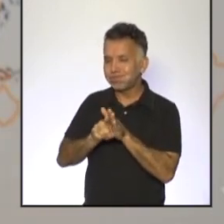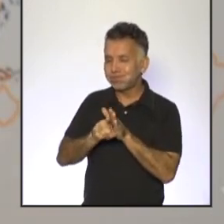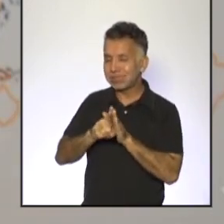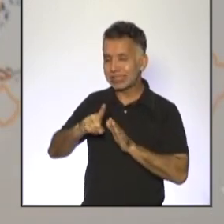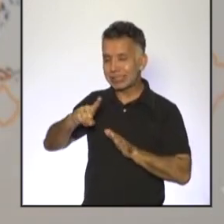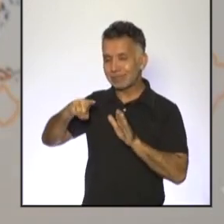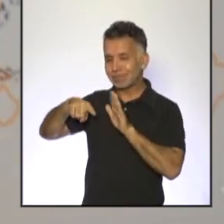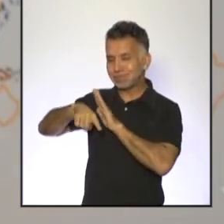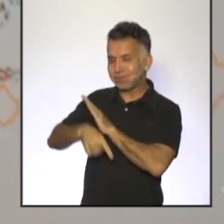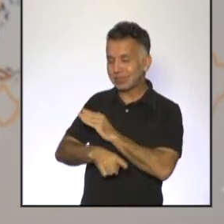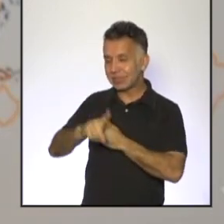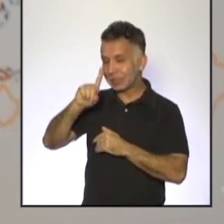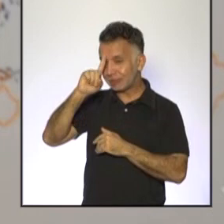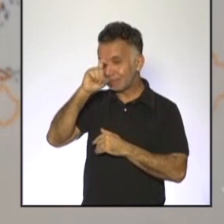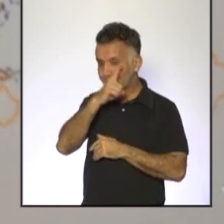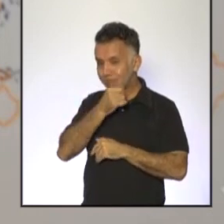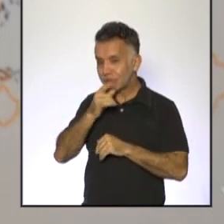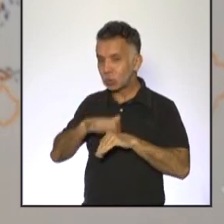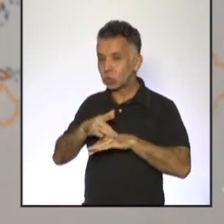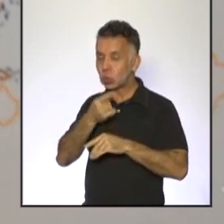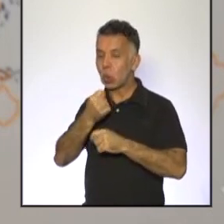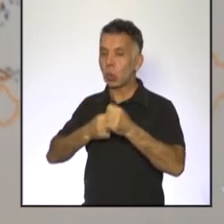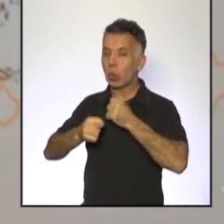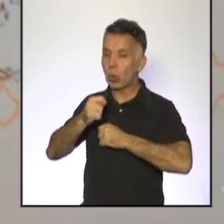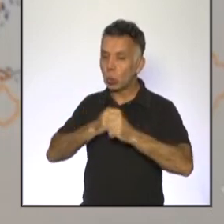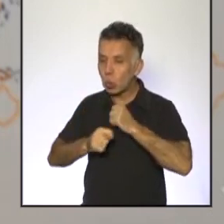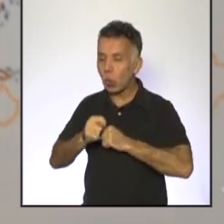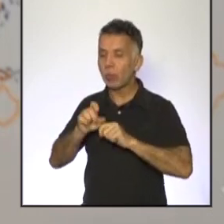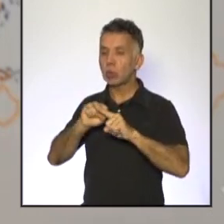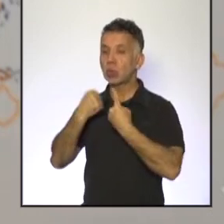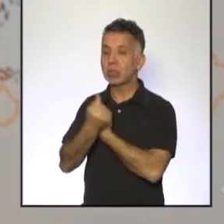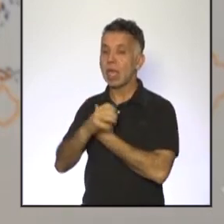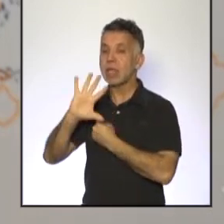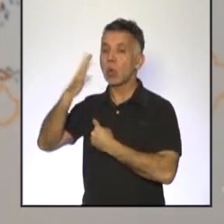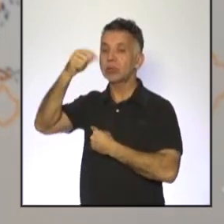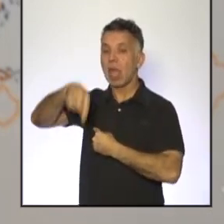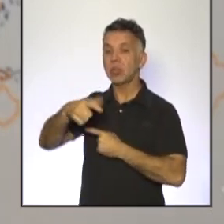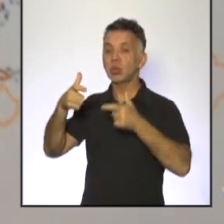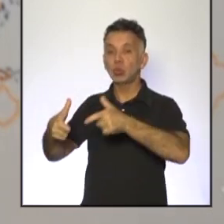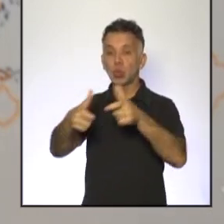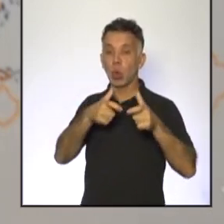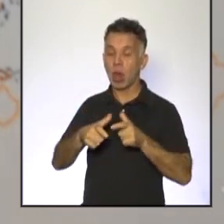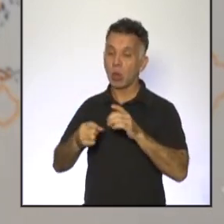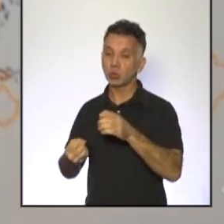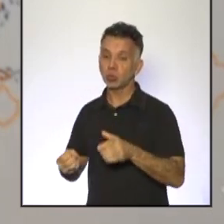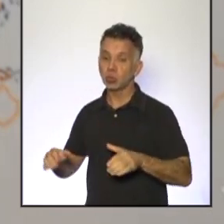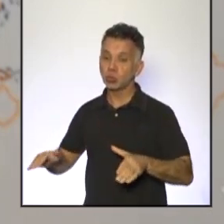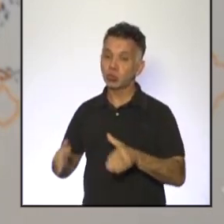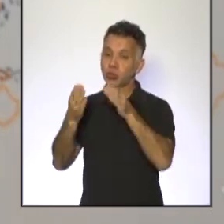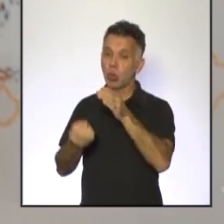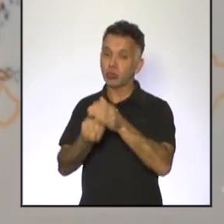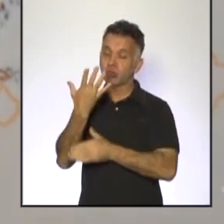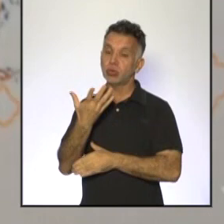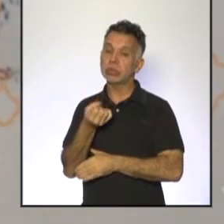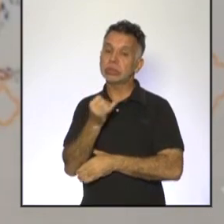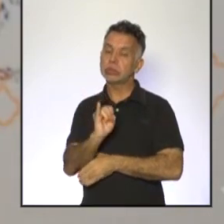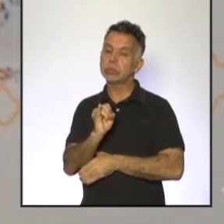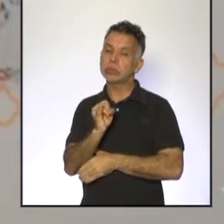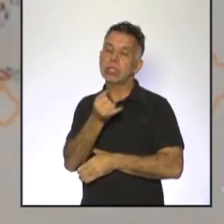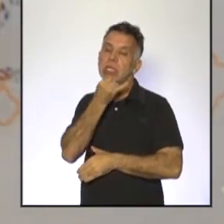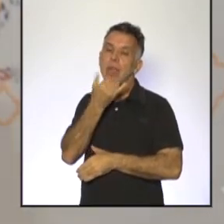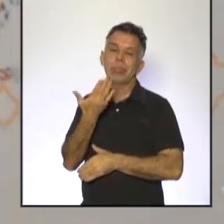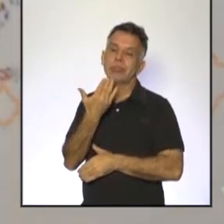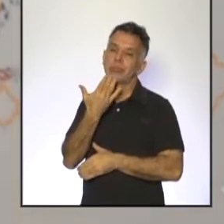danos econômicos, danos sociais causados por um evento vulcânico. Um